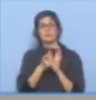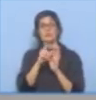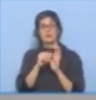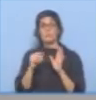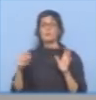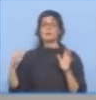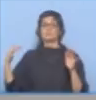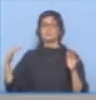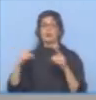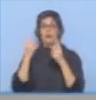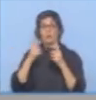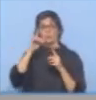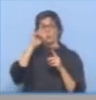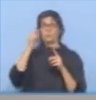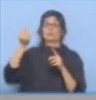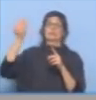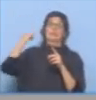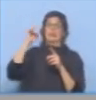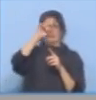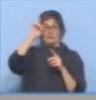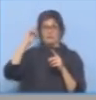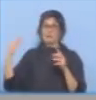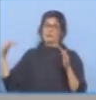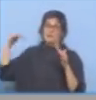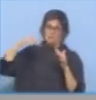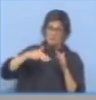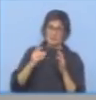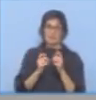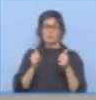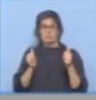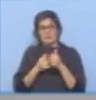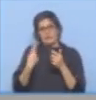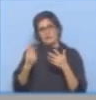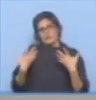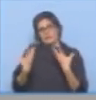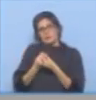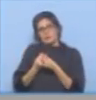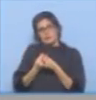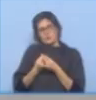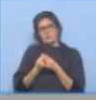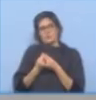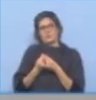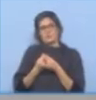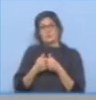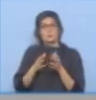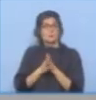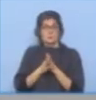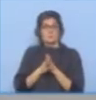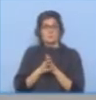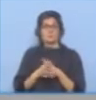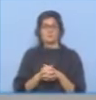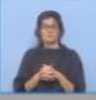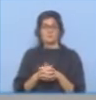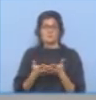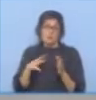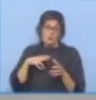E que também foi uma experiência diferente, mas que foi muito engraçado como conseguimos viver um bocadinho daquela jornada em Portugal. E